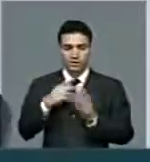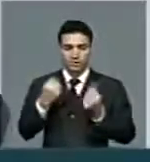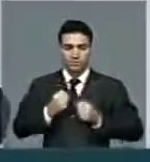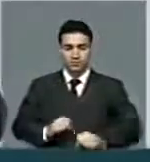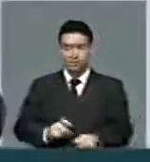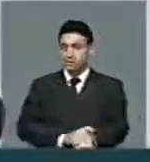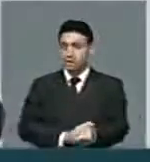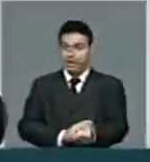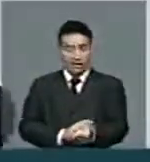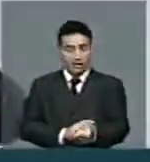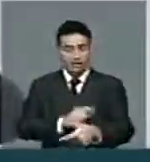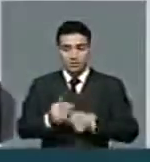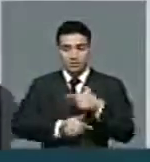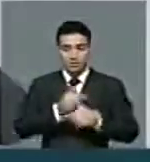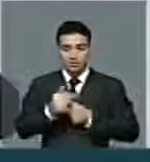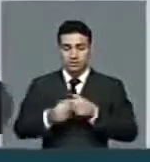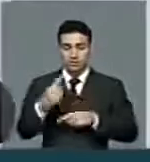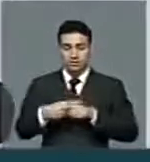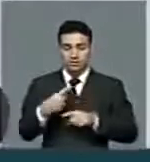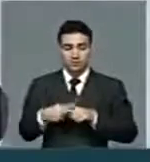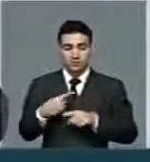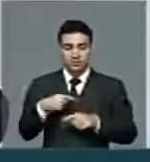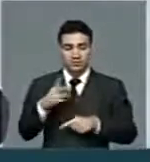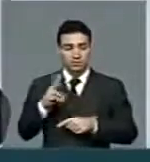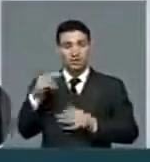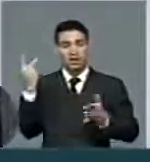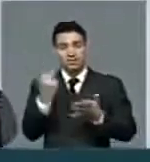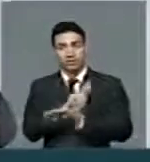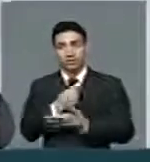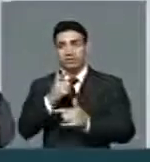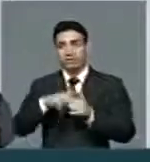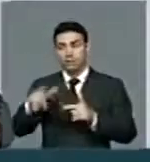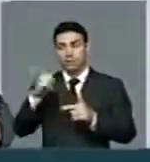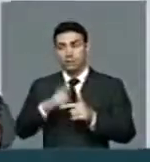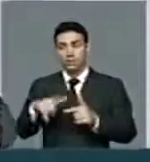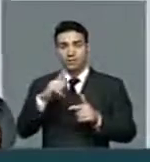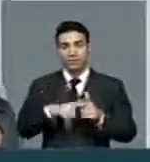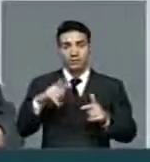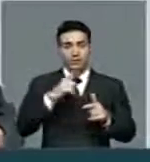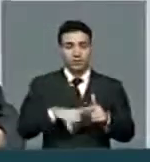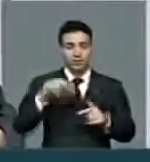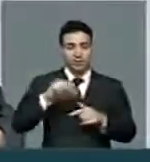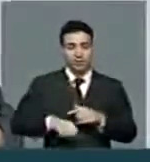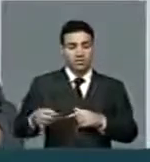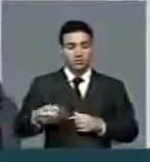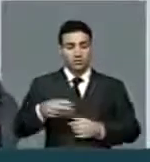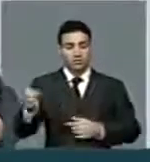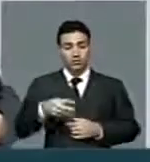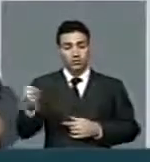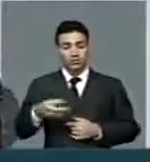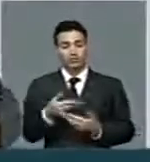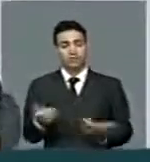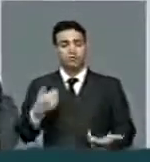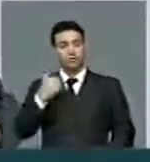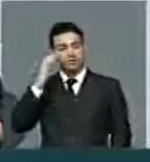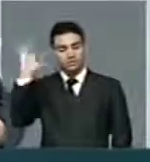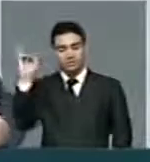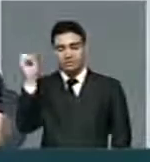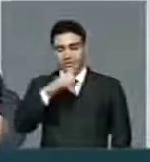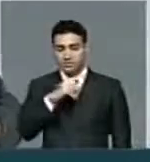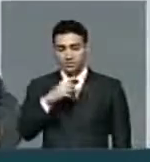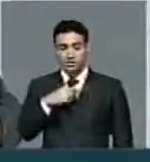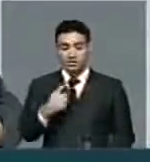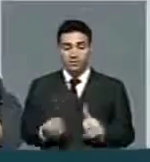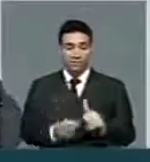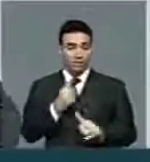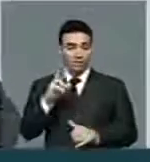posso assegurar aos senhores, porque cada hora aparece uma situação que é inovadora, porque é a primeira vez, pelo menos